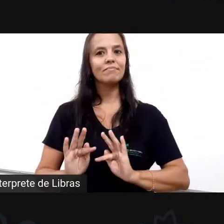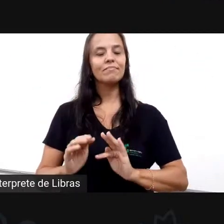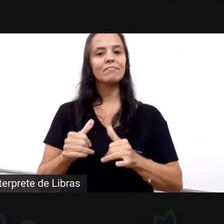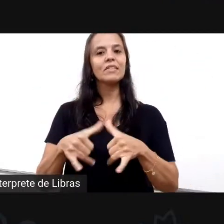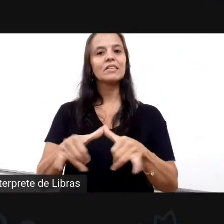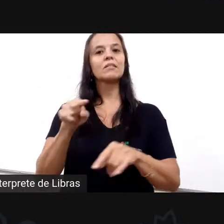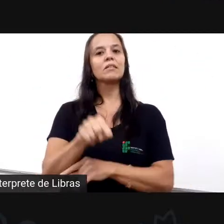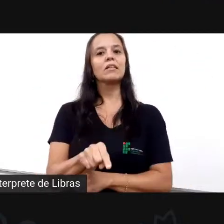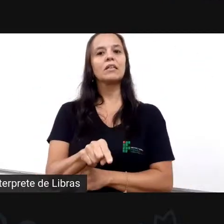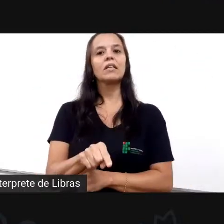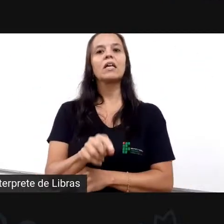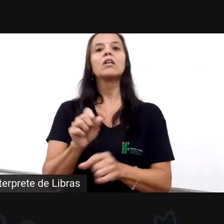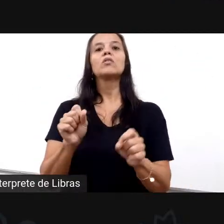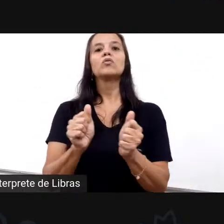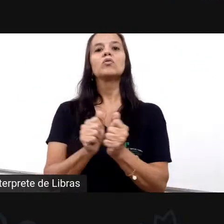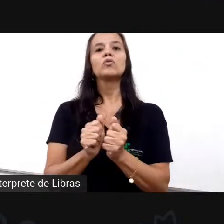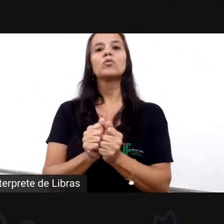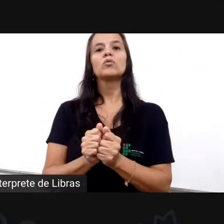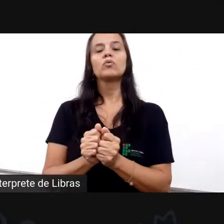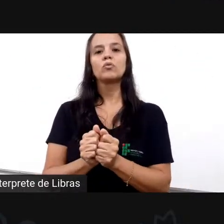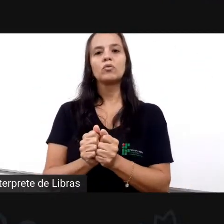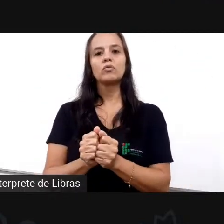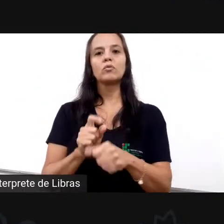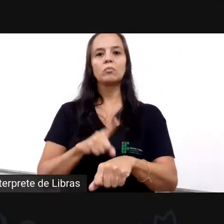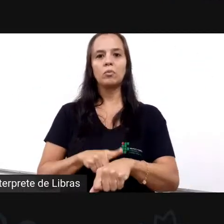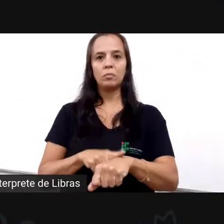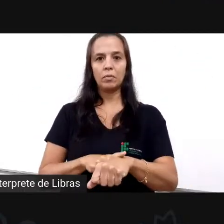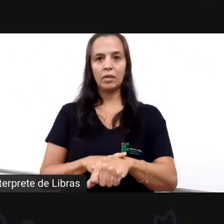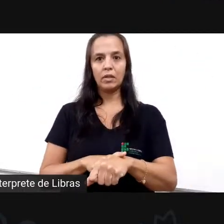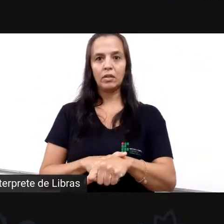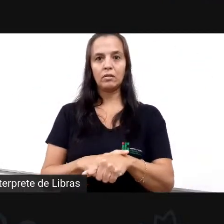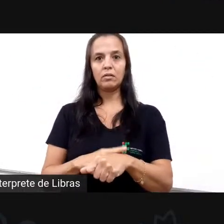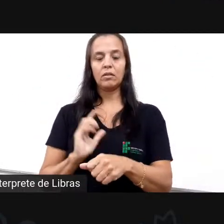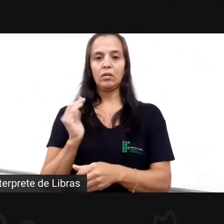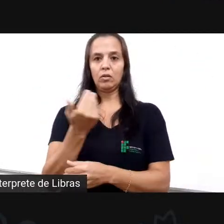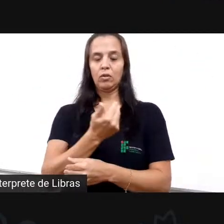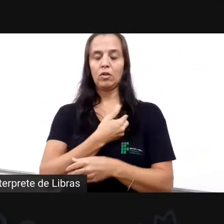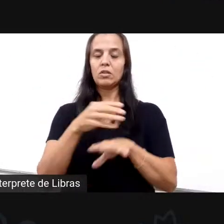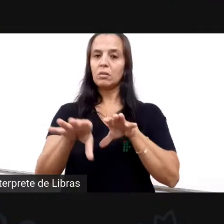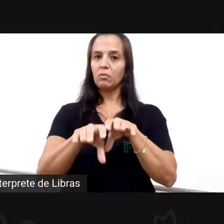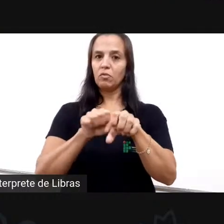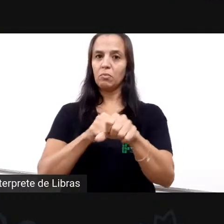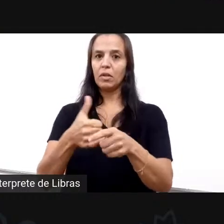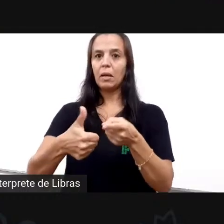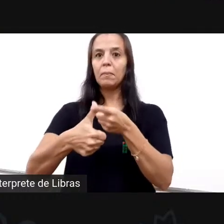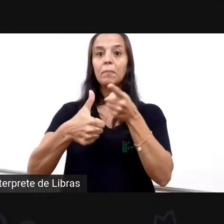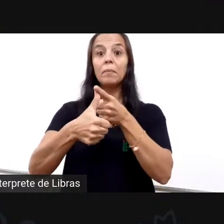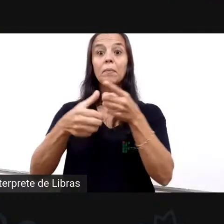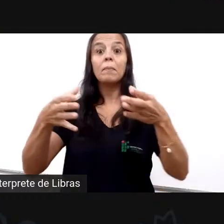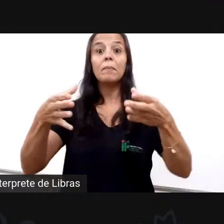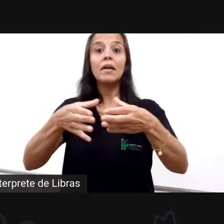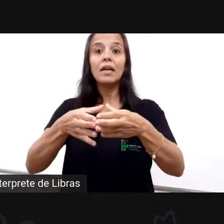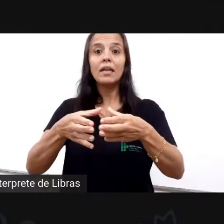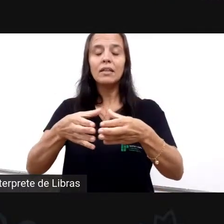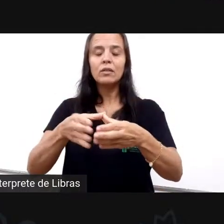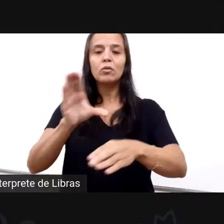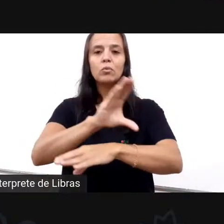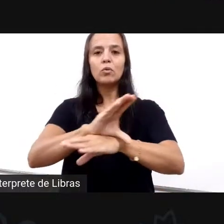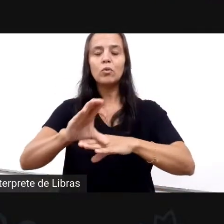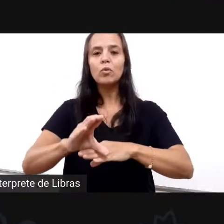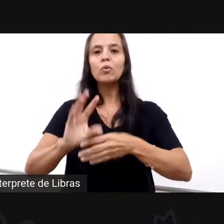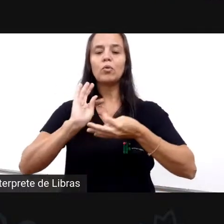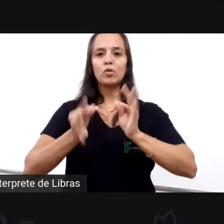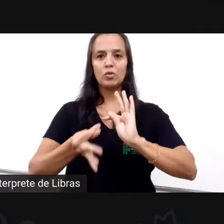e compartilhar desse momento em que estamos formando a primeira turma do curso técnico